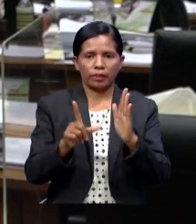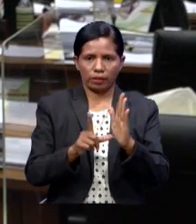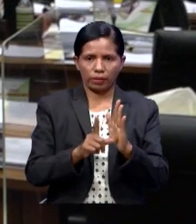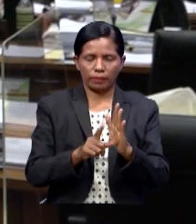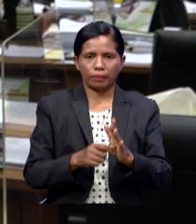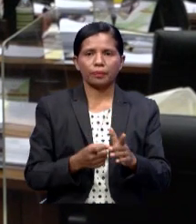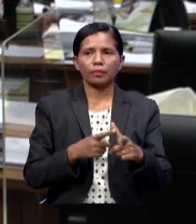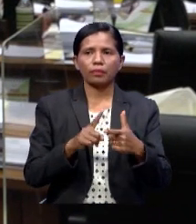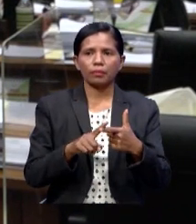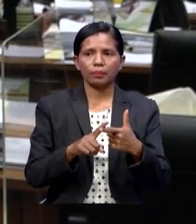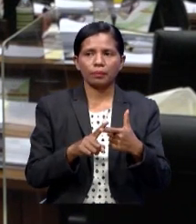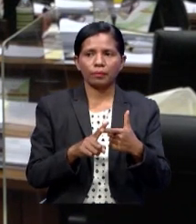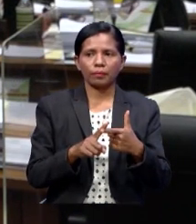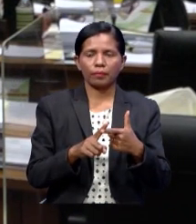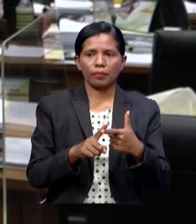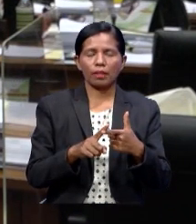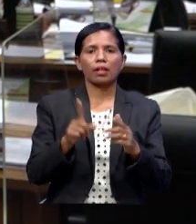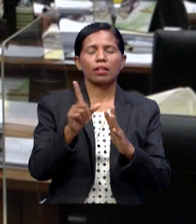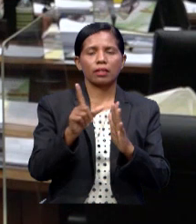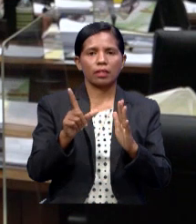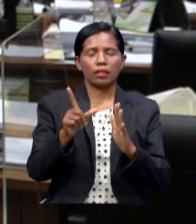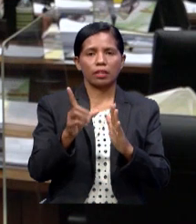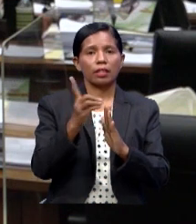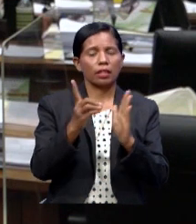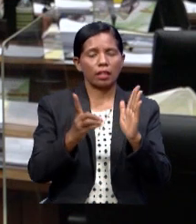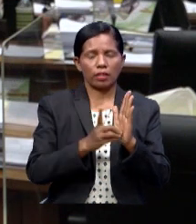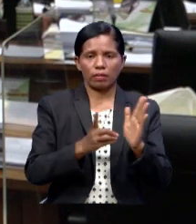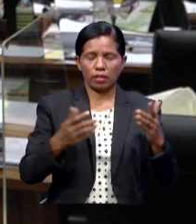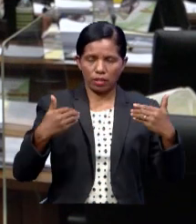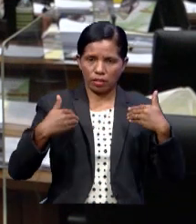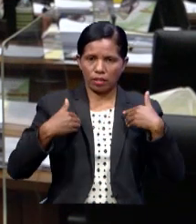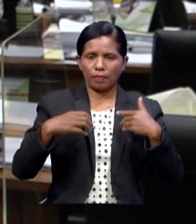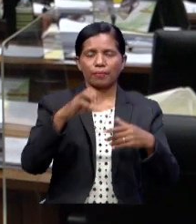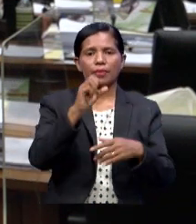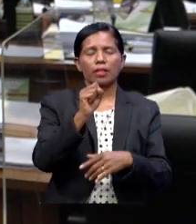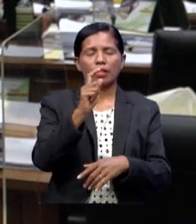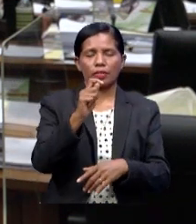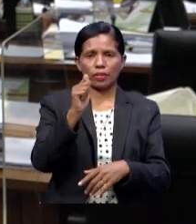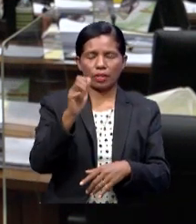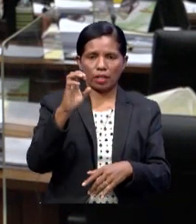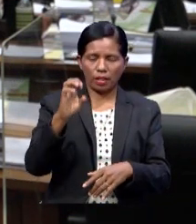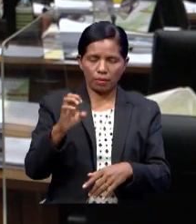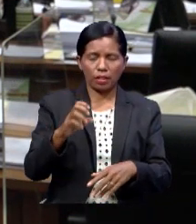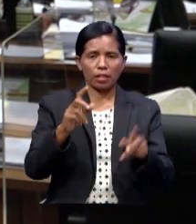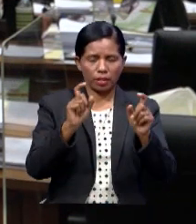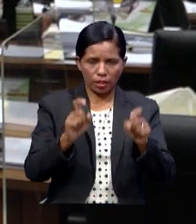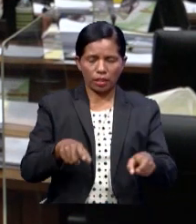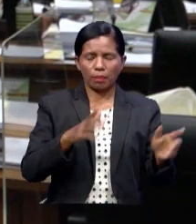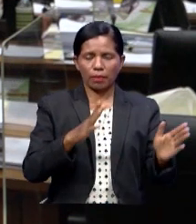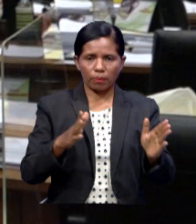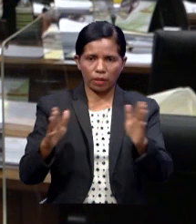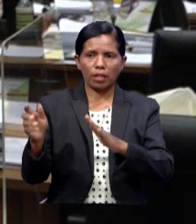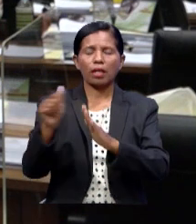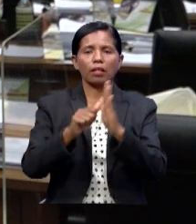de decreto ne moris, estamos tem que preparar uma tampa artigo ser neve relaciona